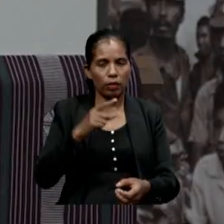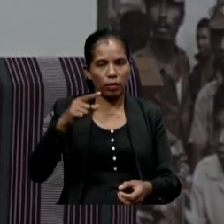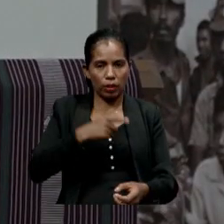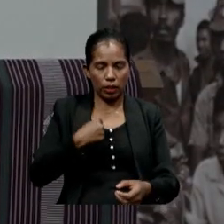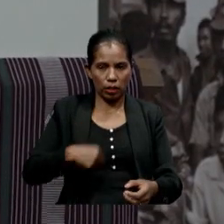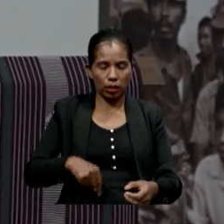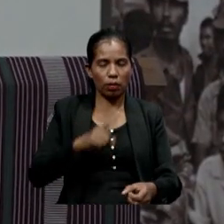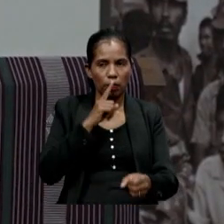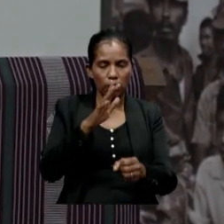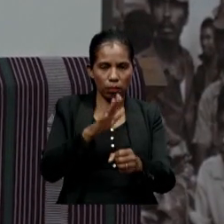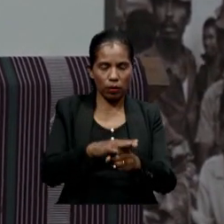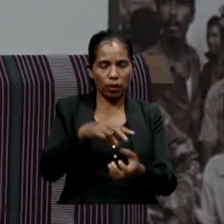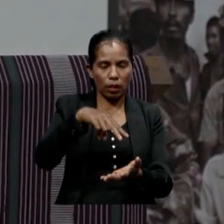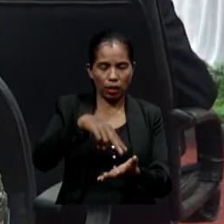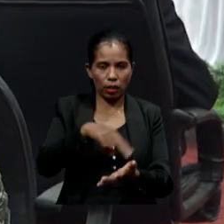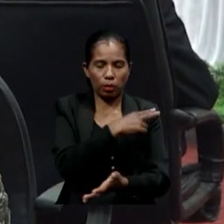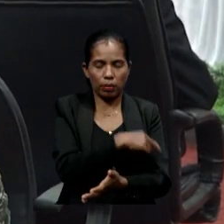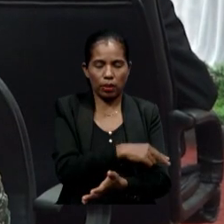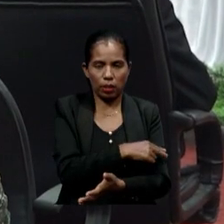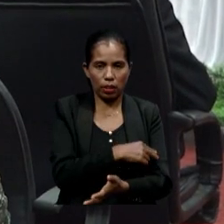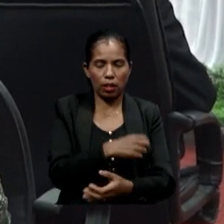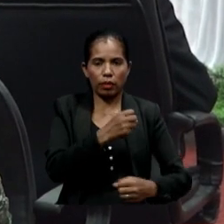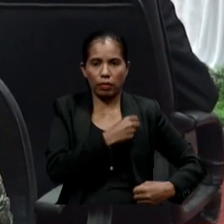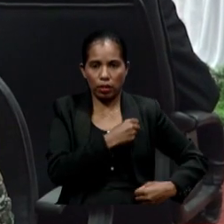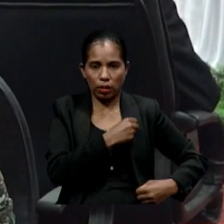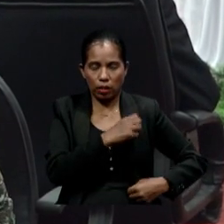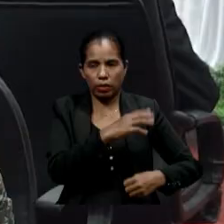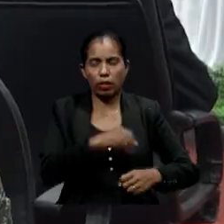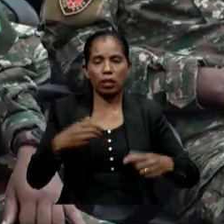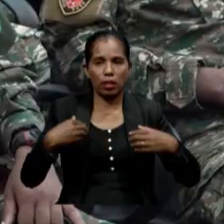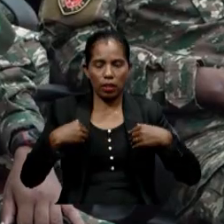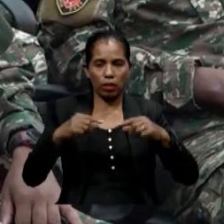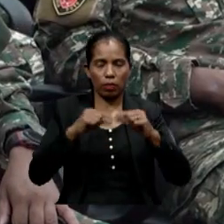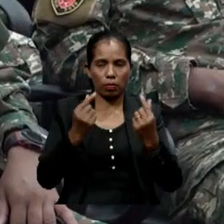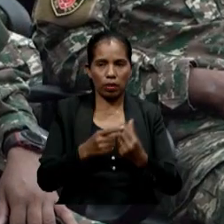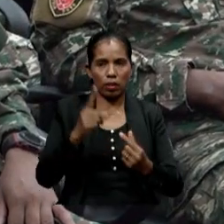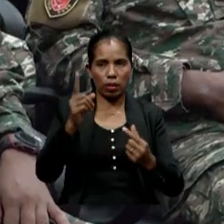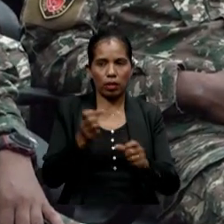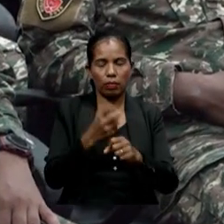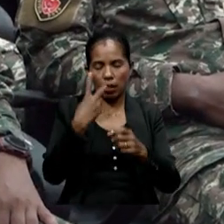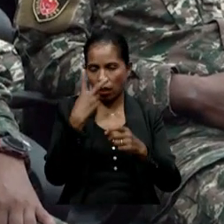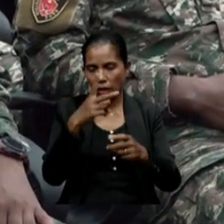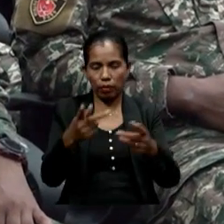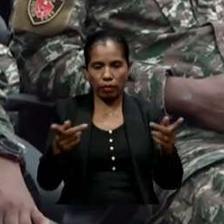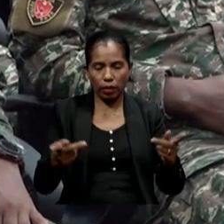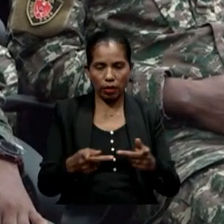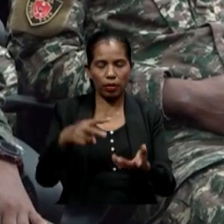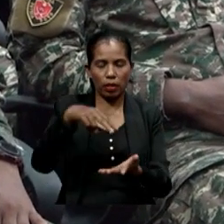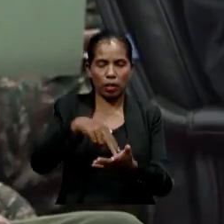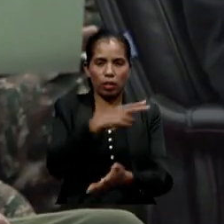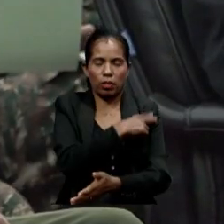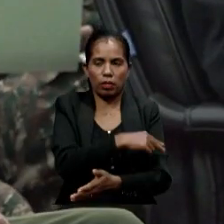tuhari hospital militar ida ba FFDTL, ne behem hela equipa ida hui China, a tu mahere fatin, a tu estabelece